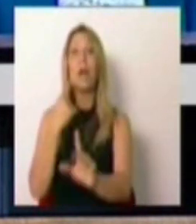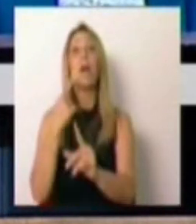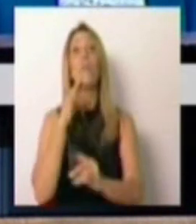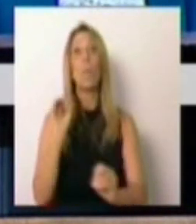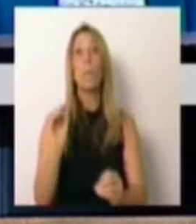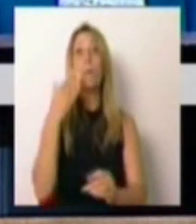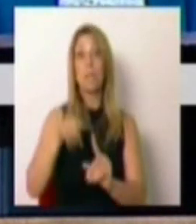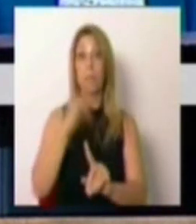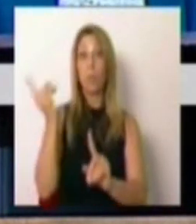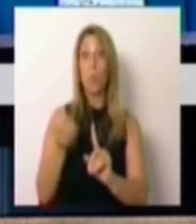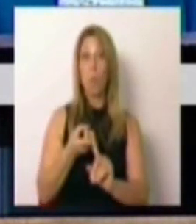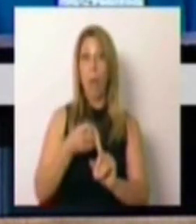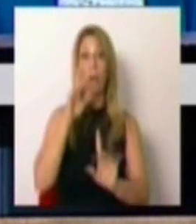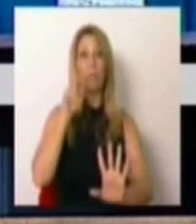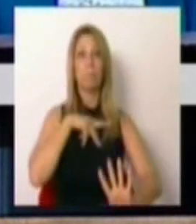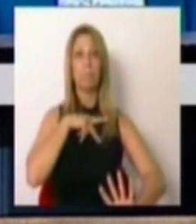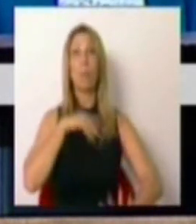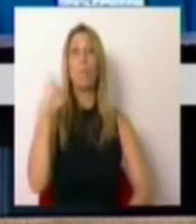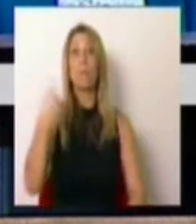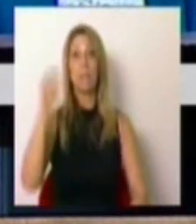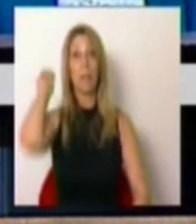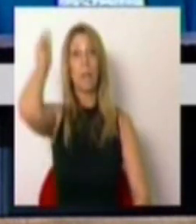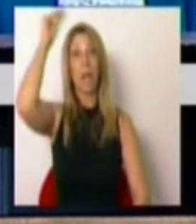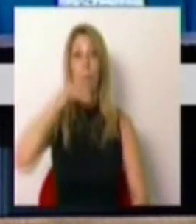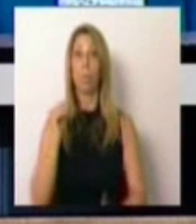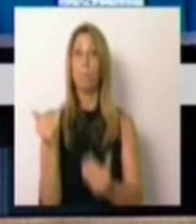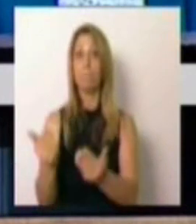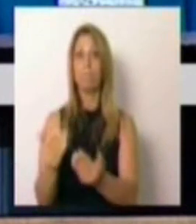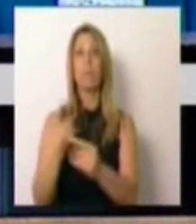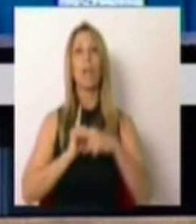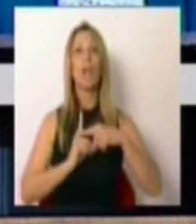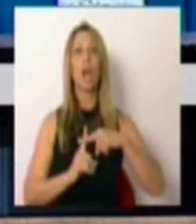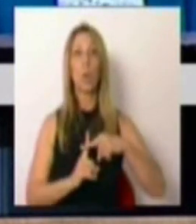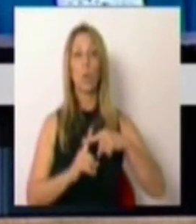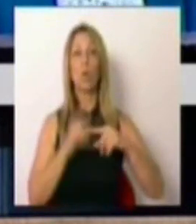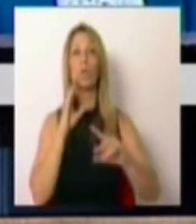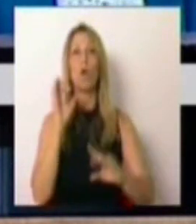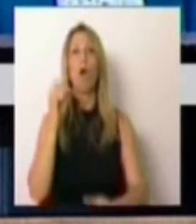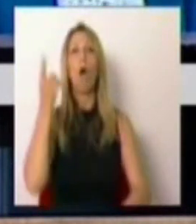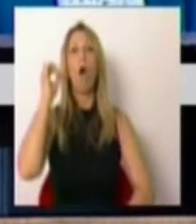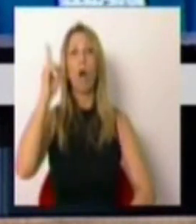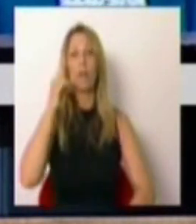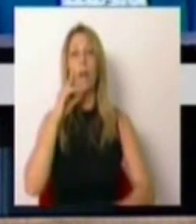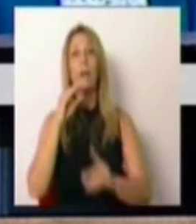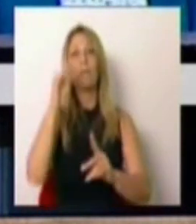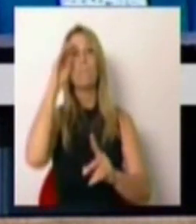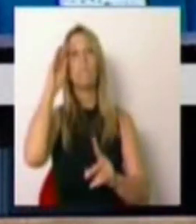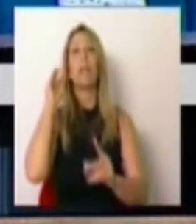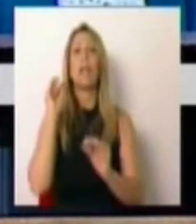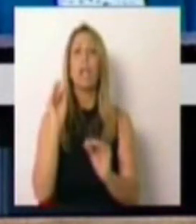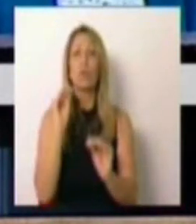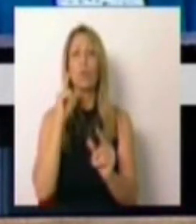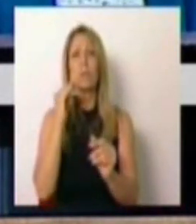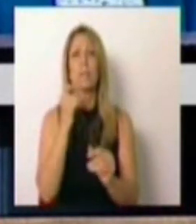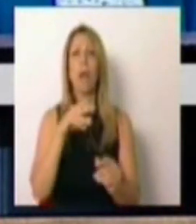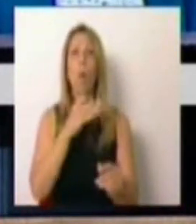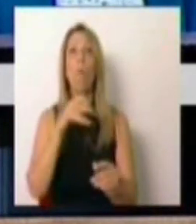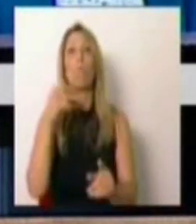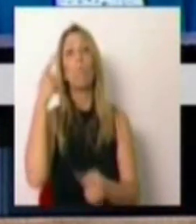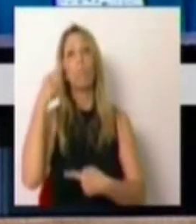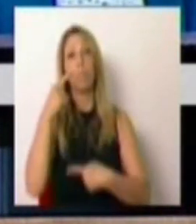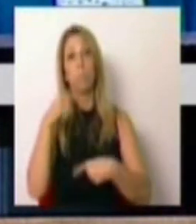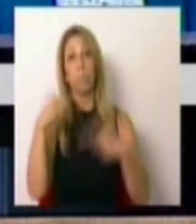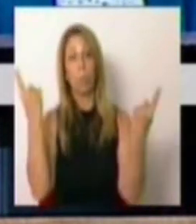condecorada pelo Presidente da República com a Gran Cruz da Ordem da Instrução Pública. Reunidos em sessão